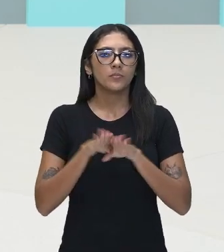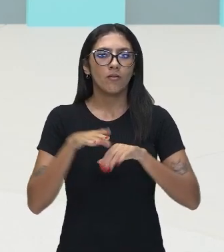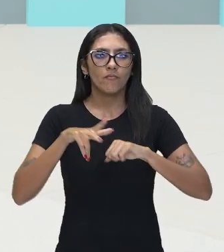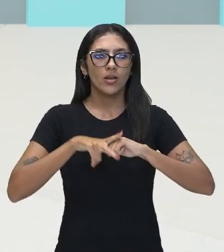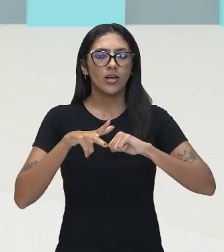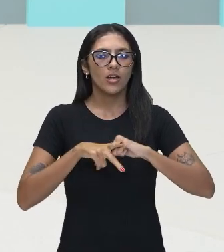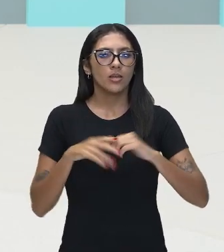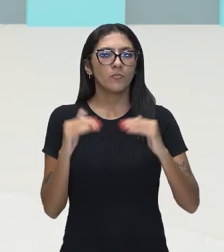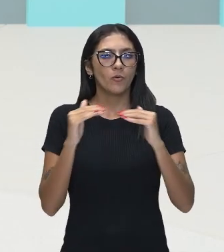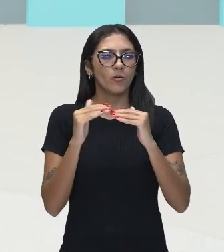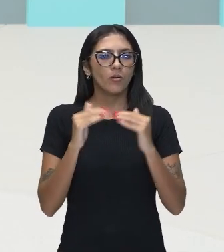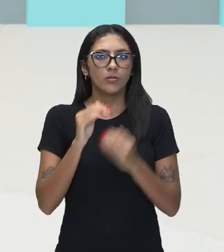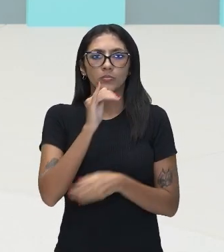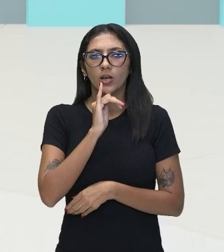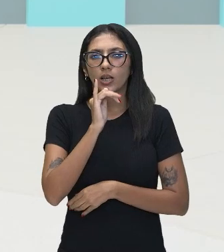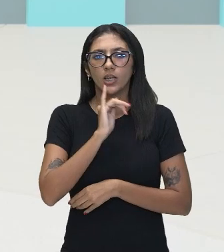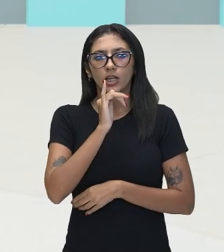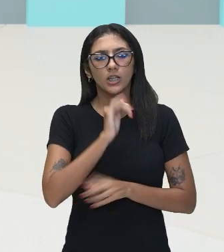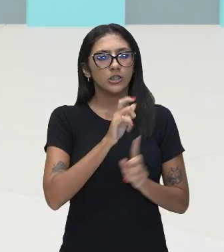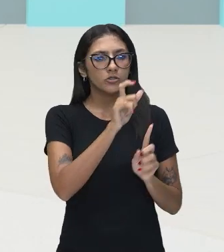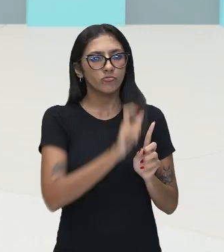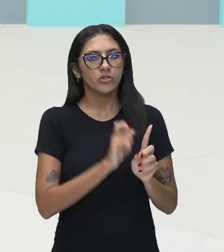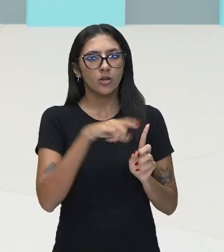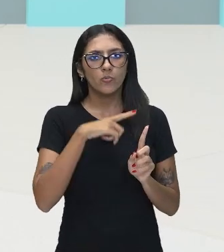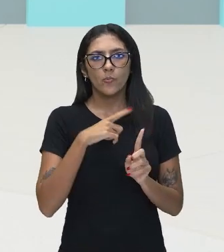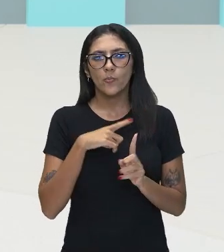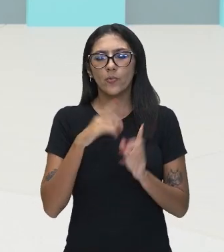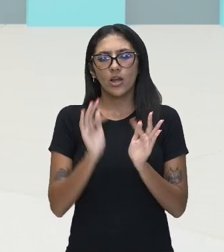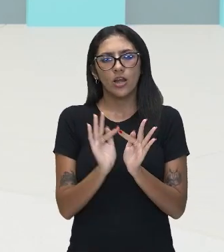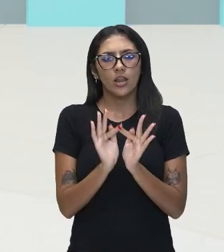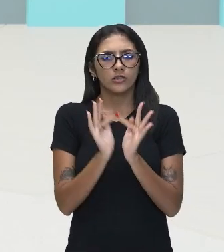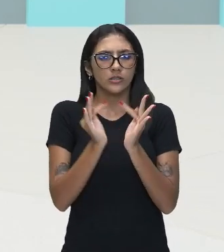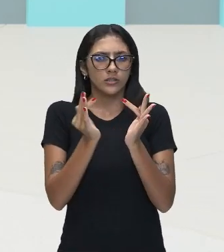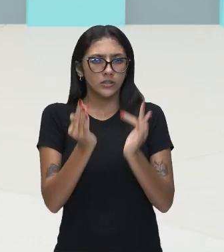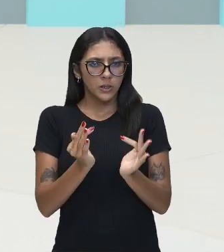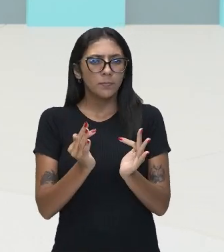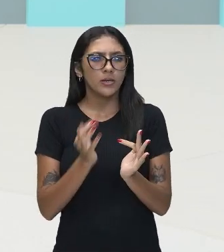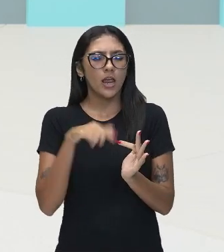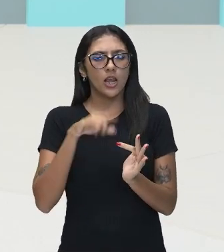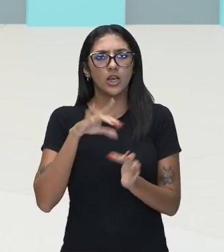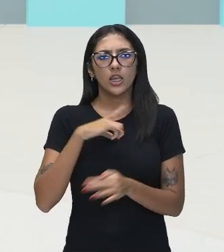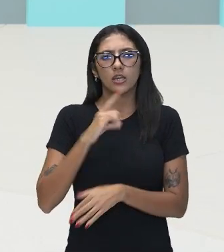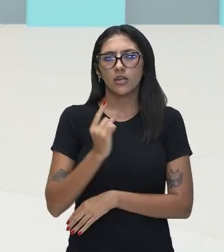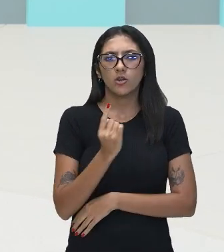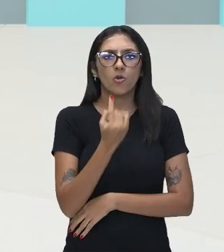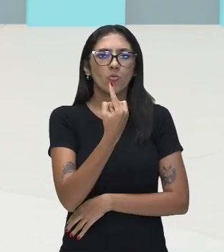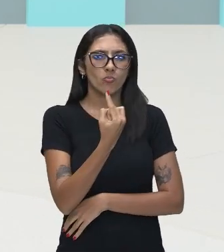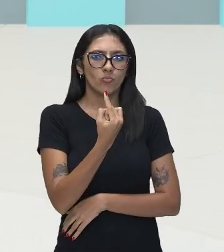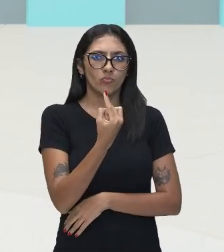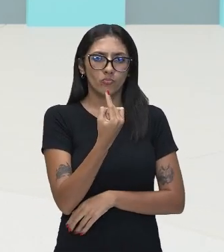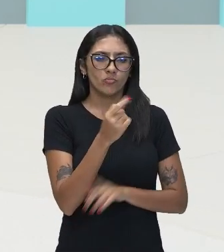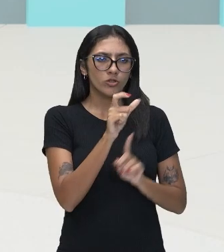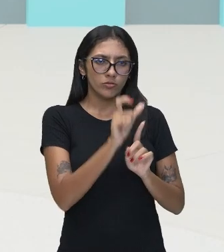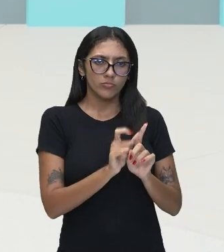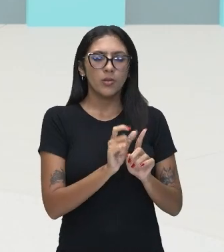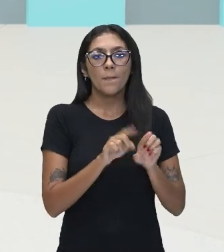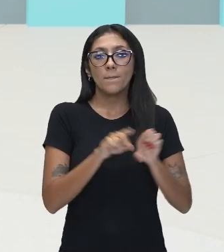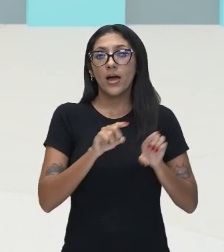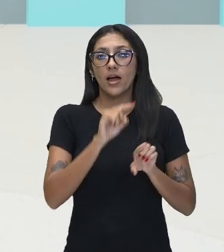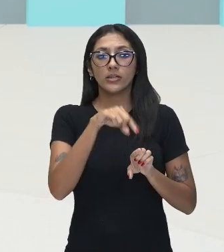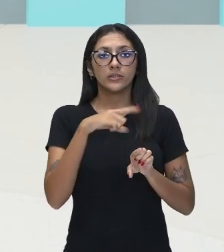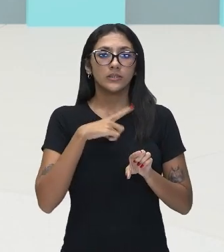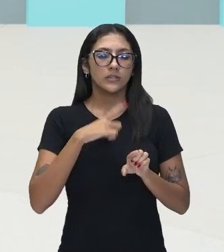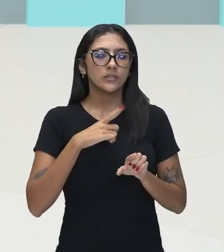o sujeito é um sujeito simples, aquele que possui um só núcleo, só que ele é